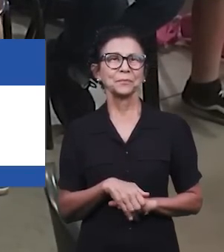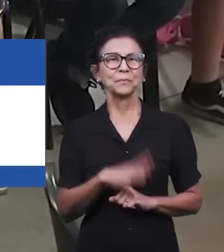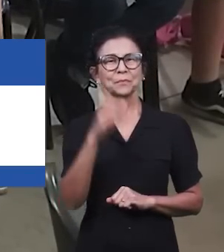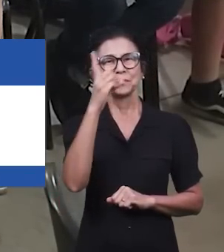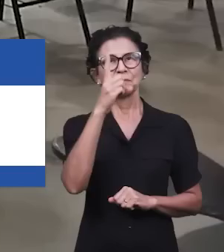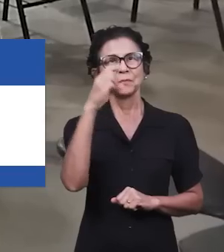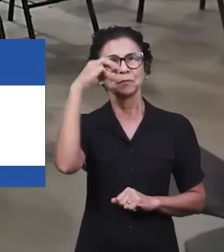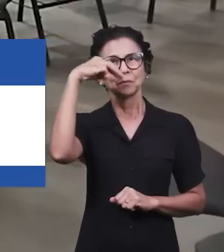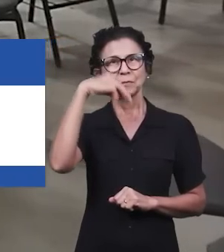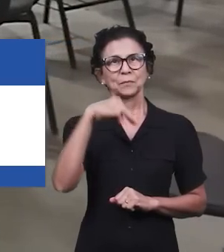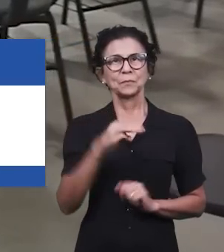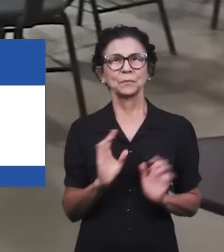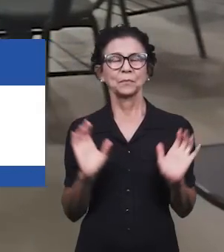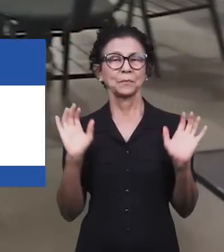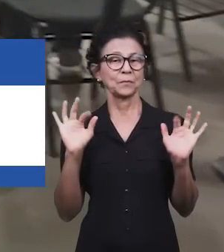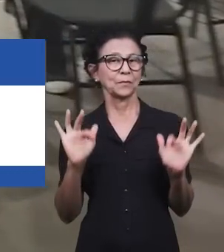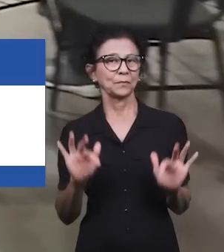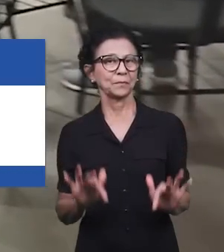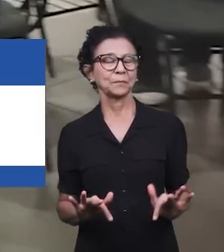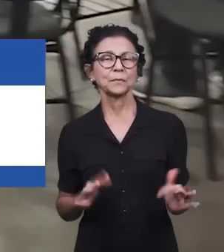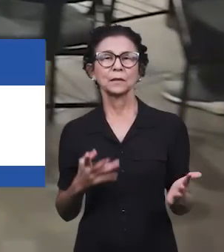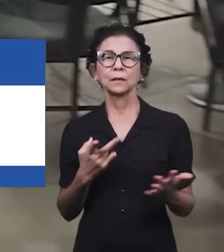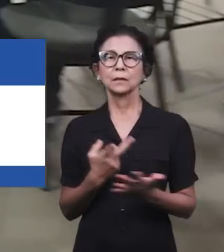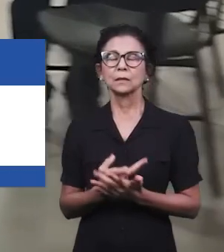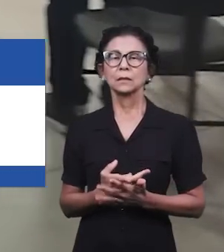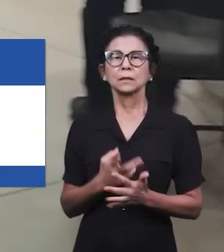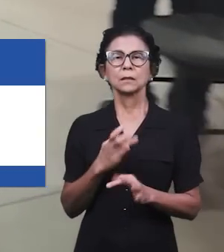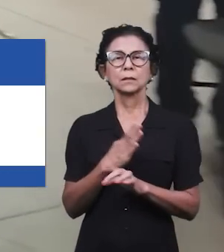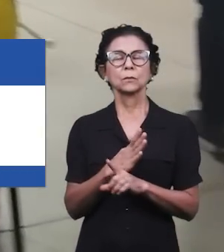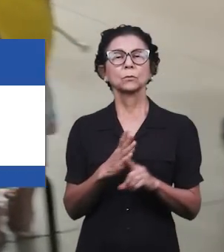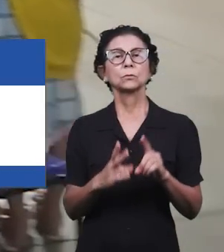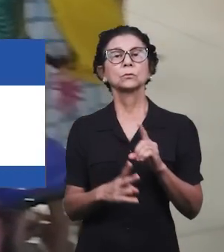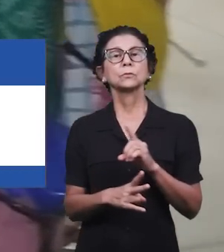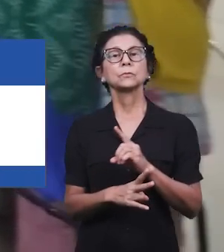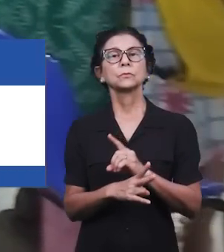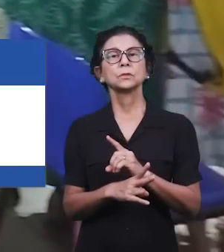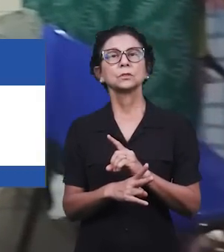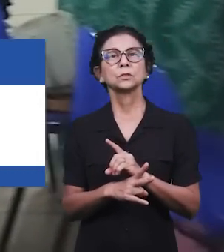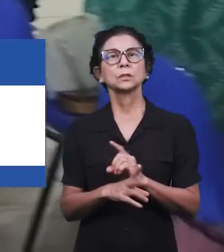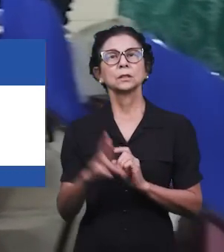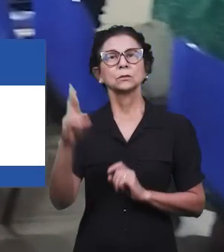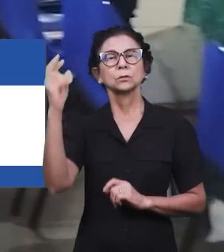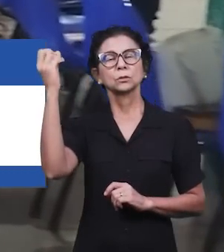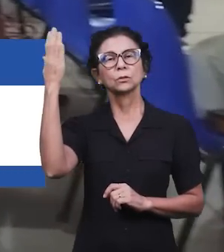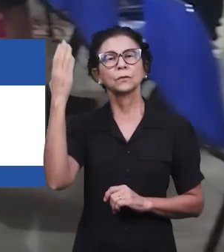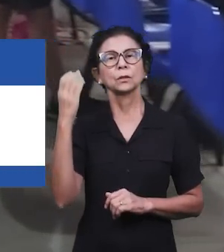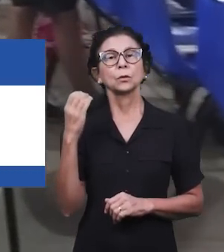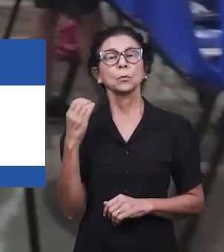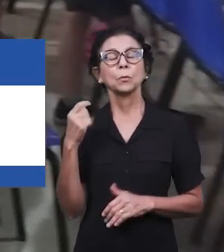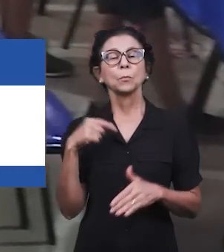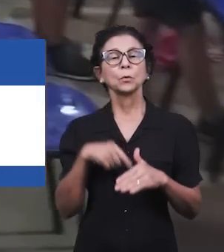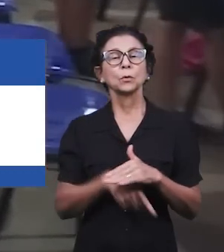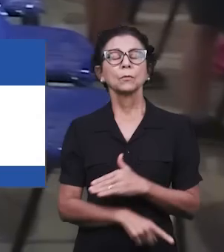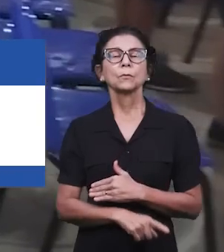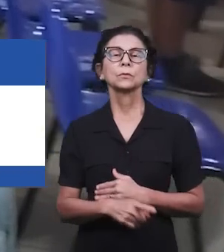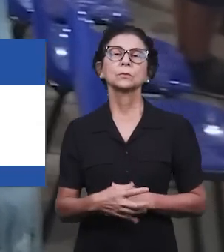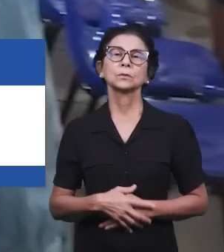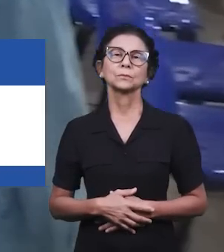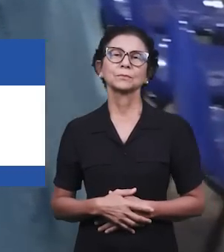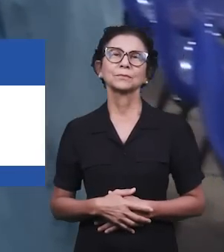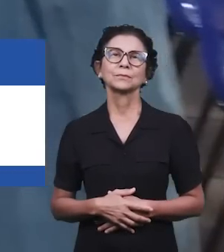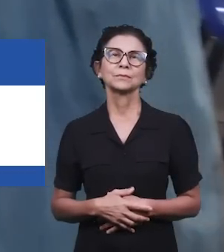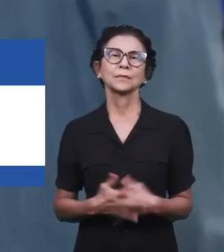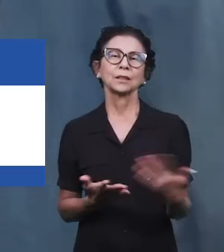Martins e ao final da transmissão foi realizada uma vigília na qual o Senhor falou profundamente a vida dos jovens